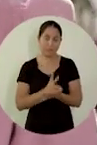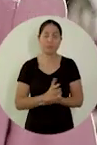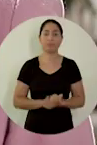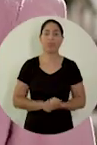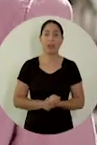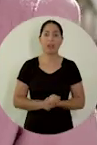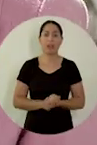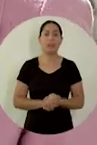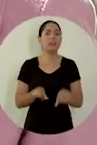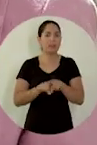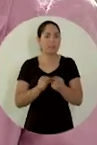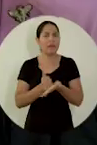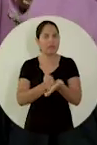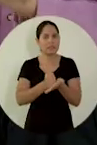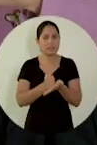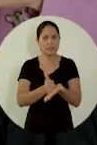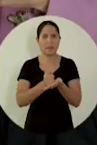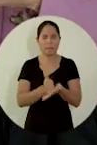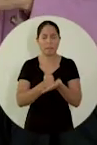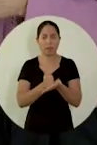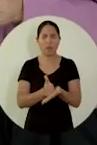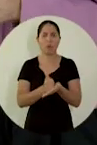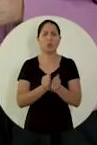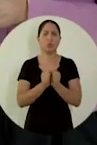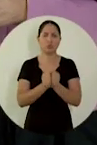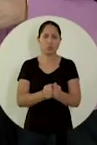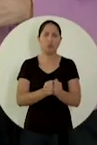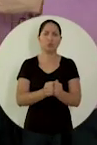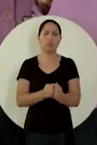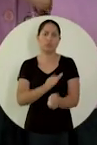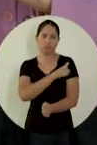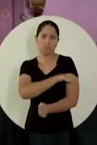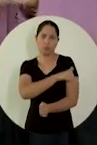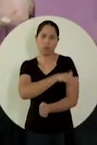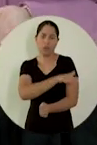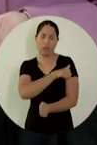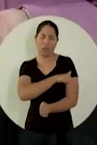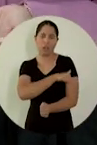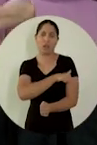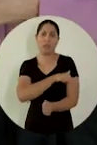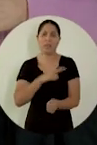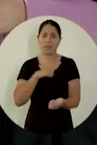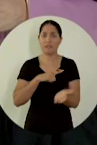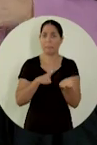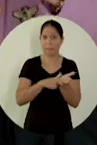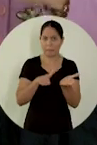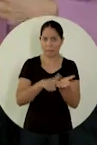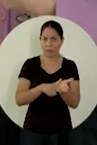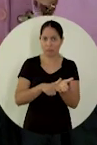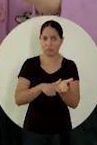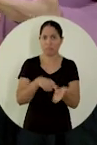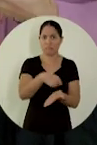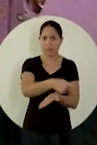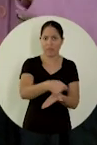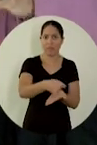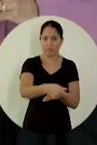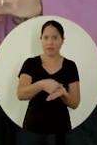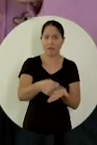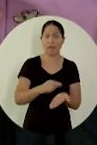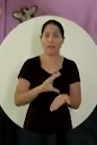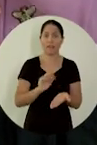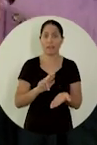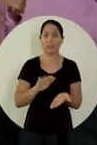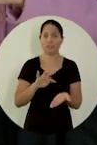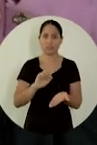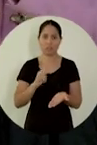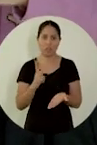advogados de Minas Gerais, com o auxílio da PUC do Rio de Janeiro, desenvolvemos uma cartilha de auxílio às pessoas com relação